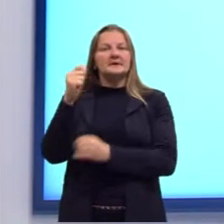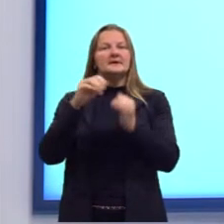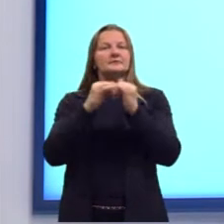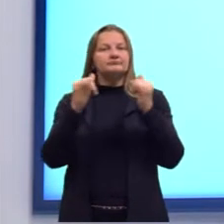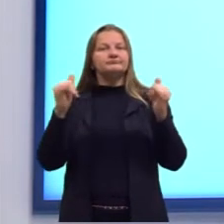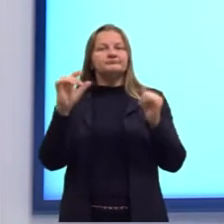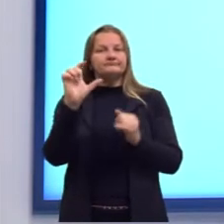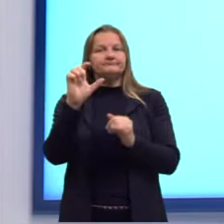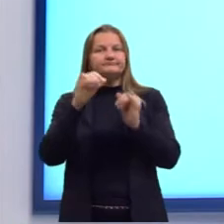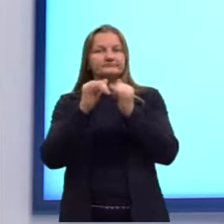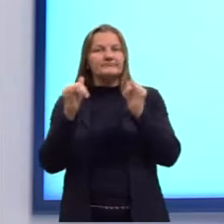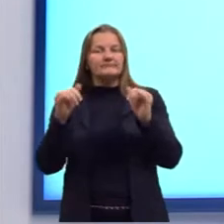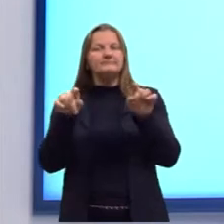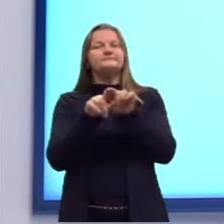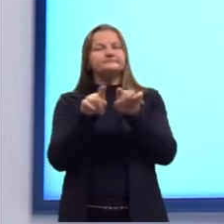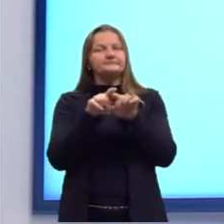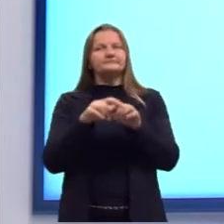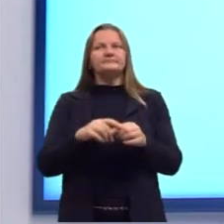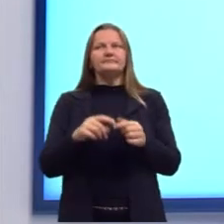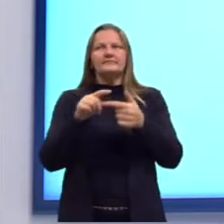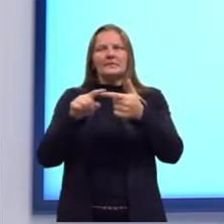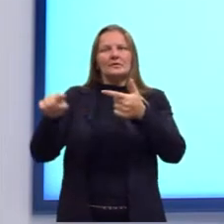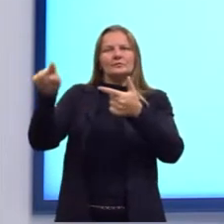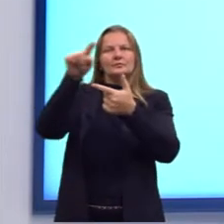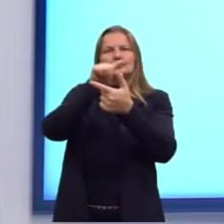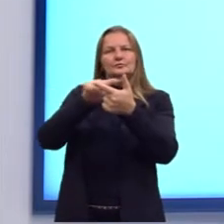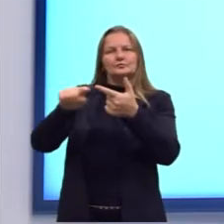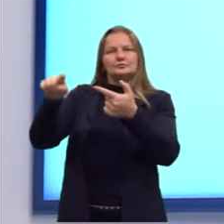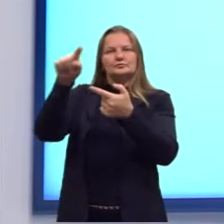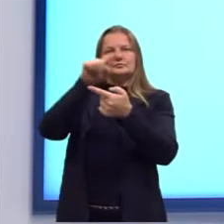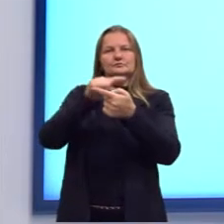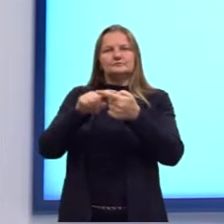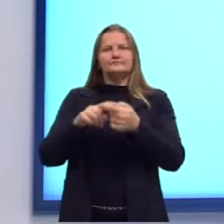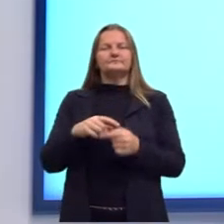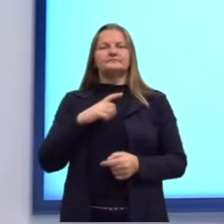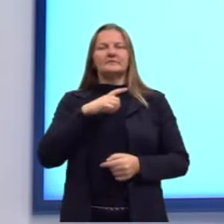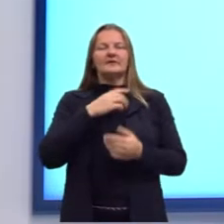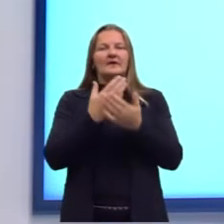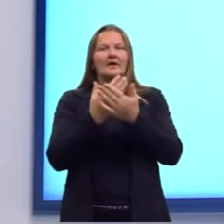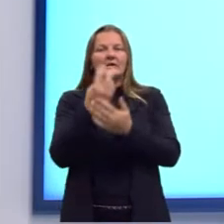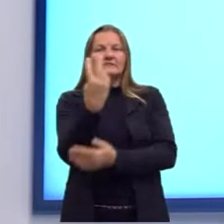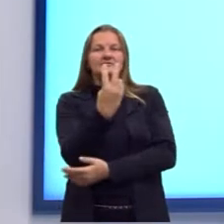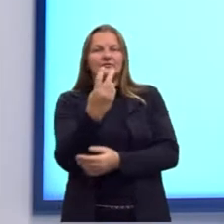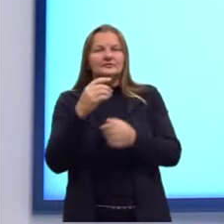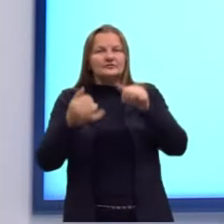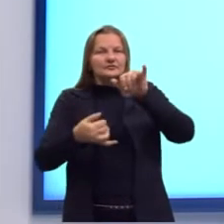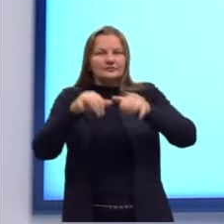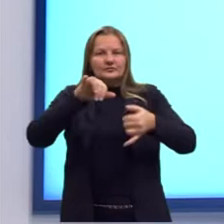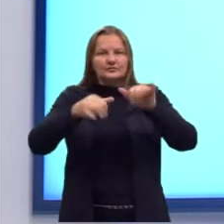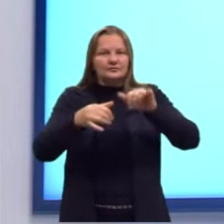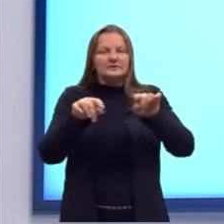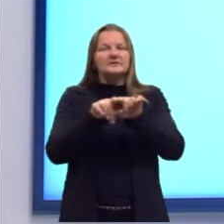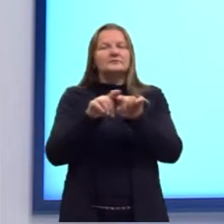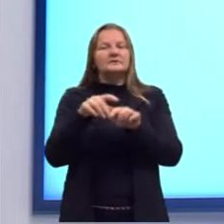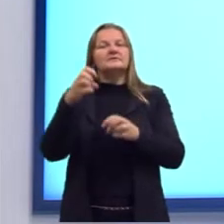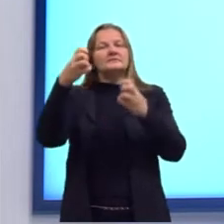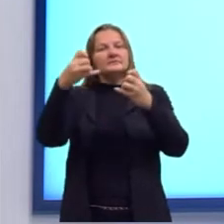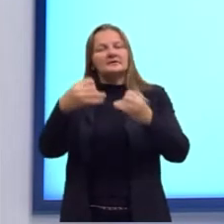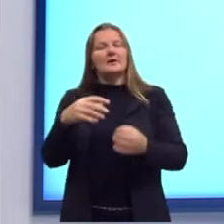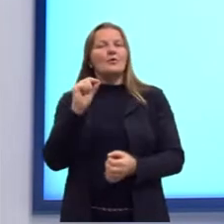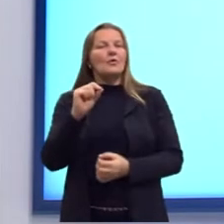considerada um gerador e recomendo fortemente vocês assistirem aula 22 de química onde a professora